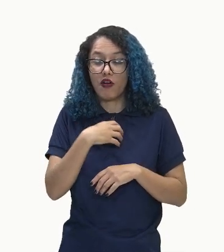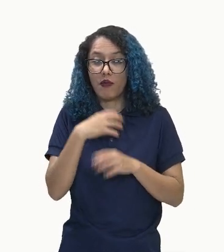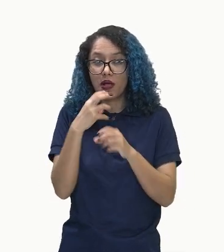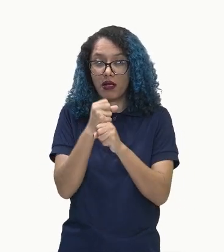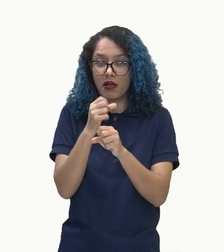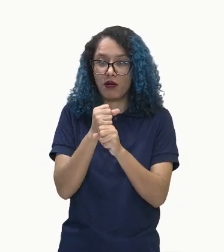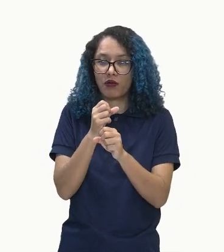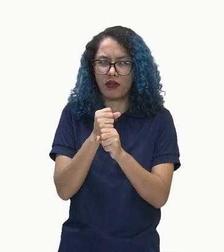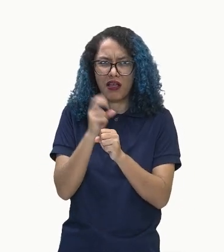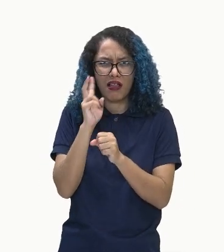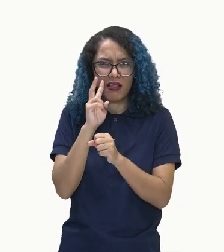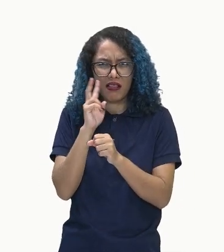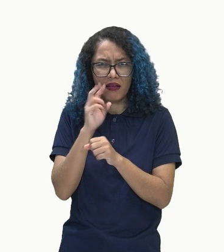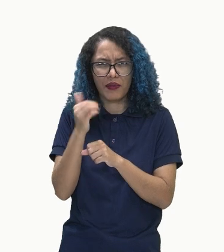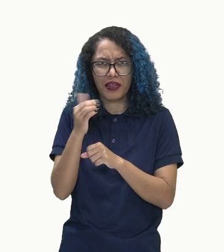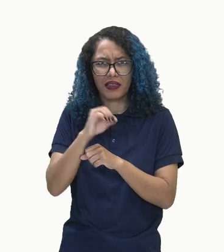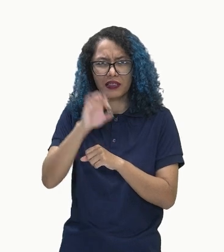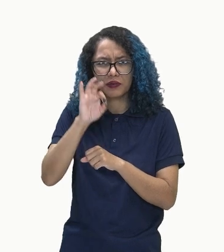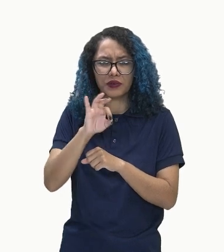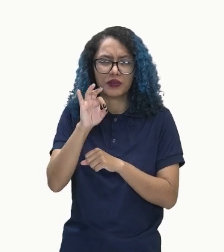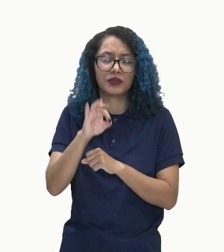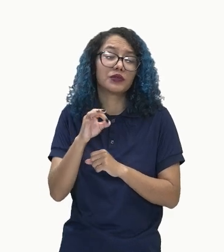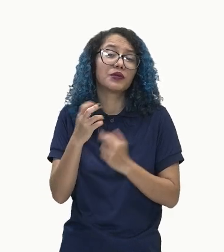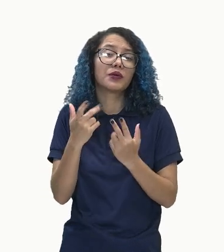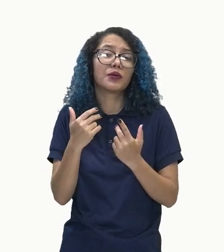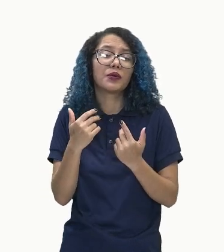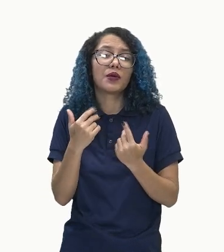Lembra? 10% equivale